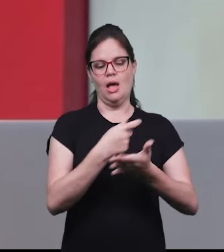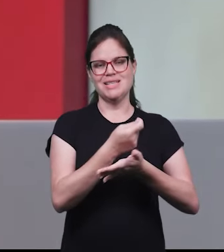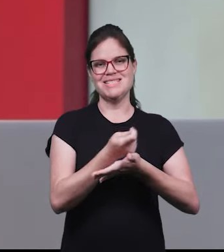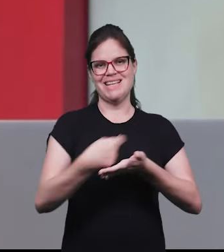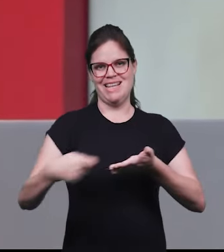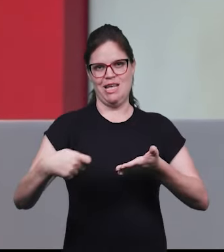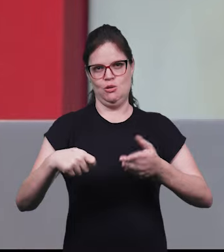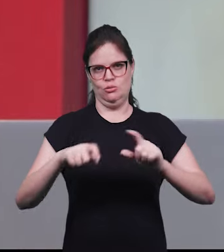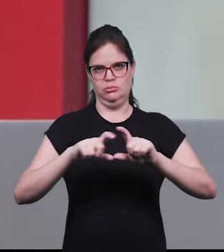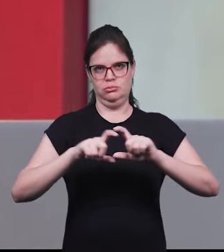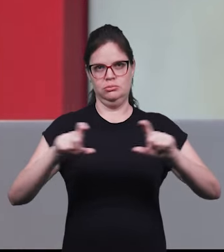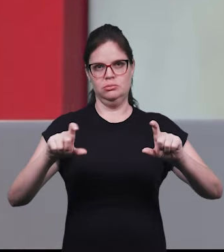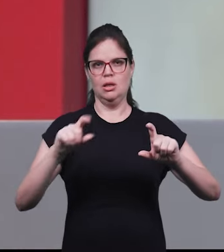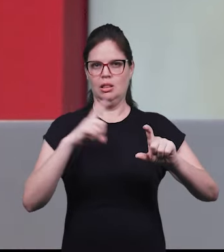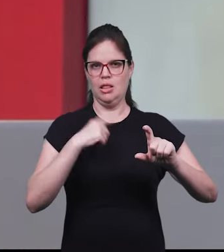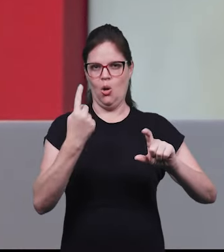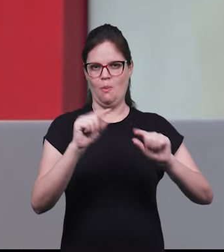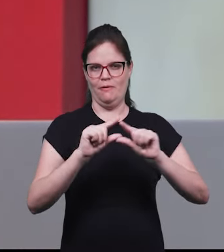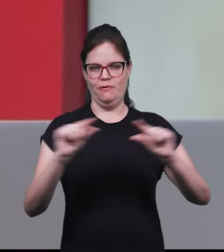nele que eu acho interessantíssimo, isso aqui, ó,